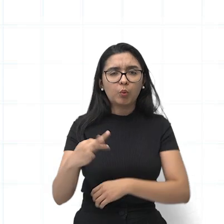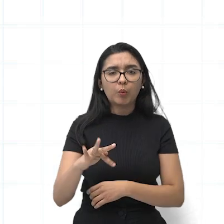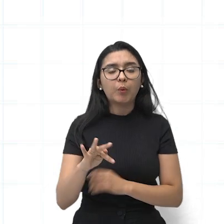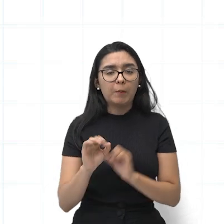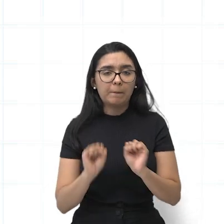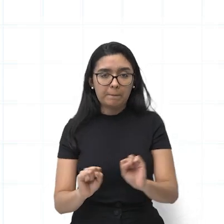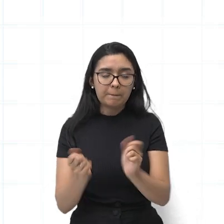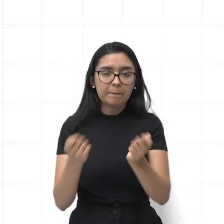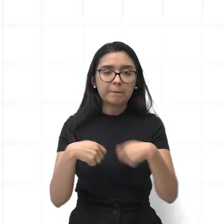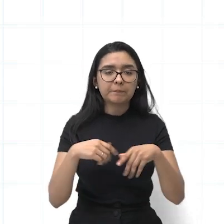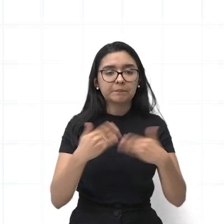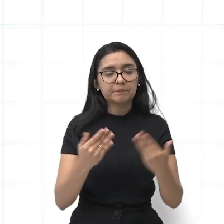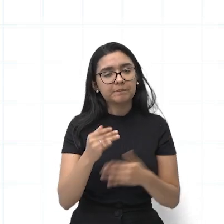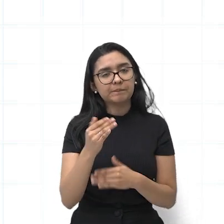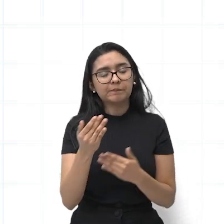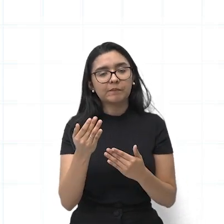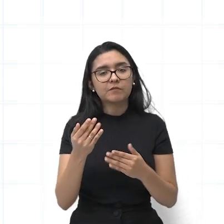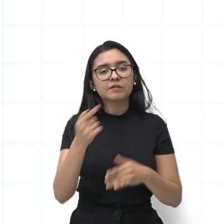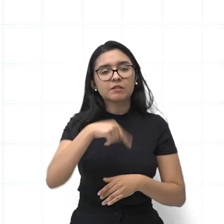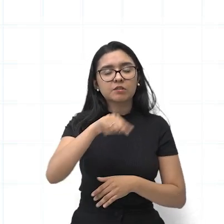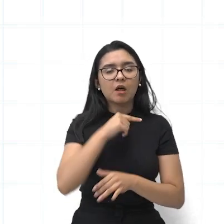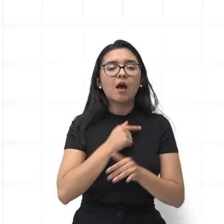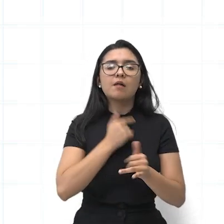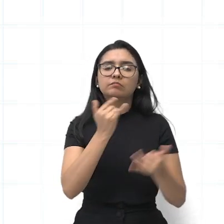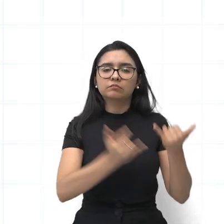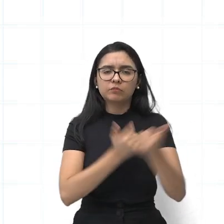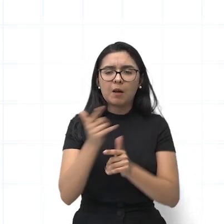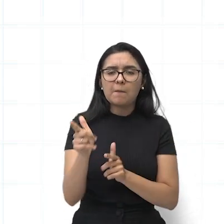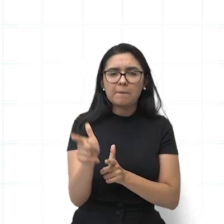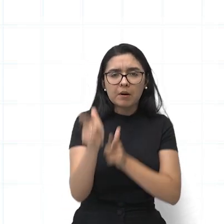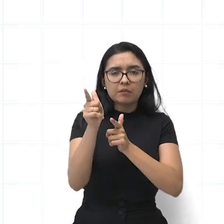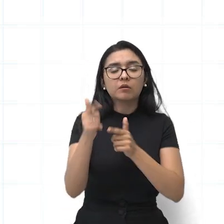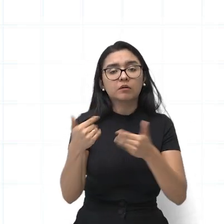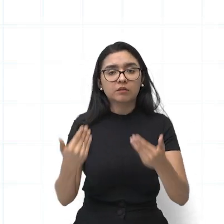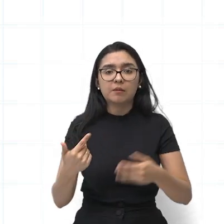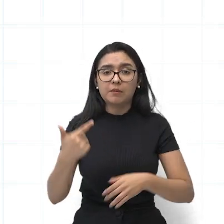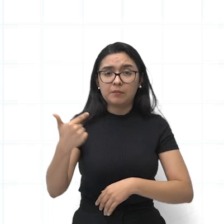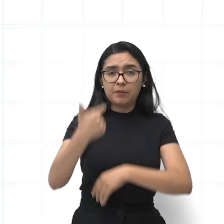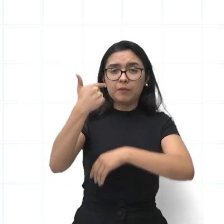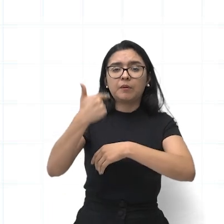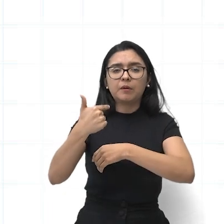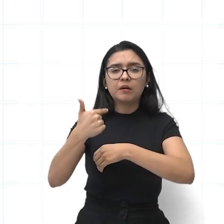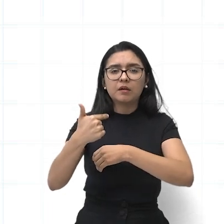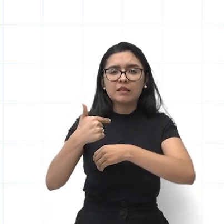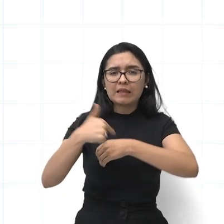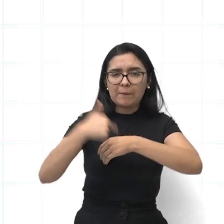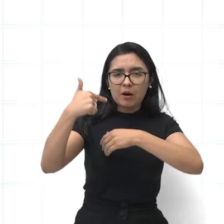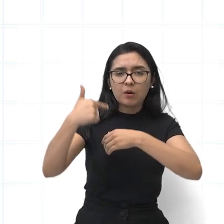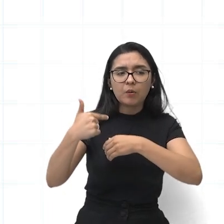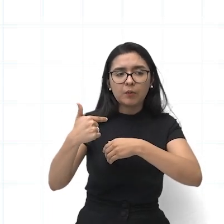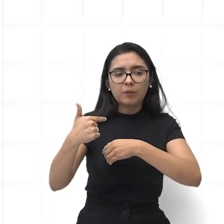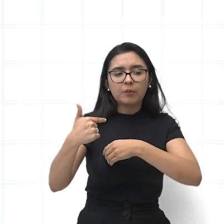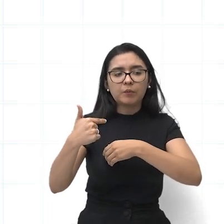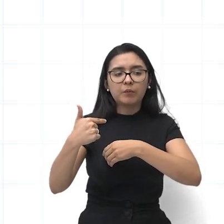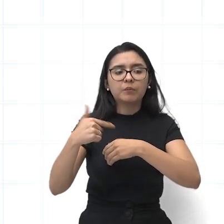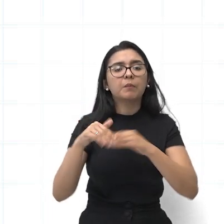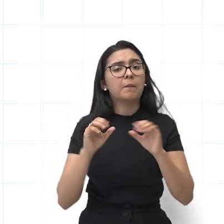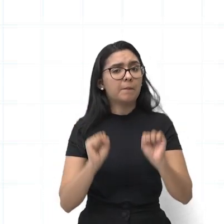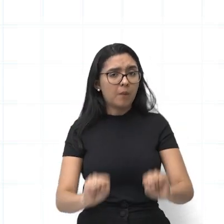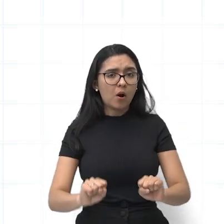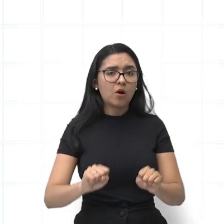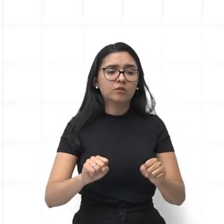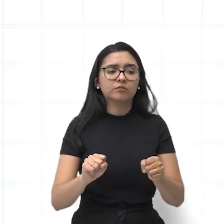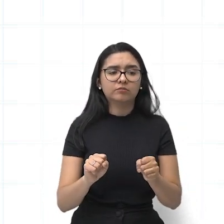machucado. Aí imagina que você está brincando e pega ali um tiro da bolinha na mão, né? De repente pode lesionar,